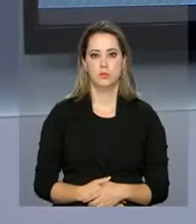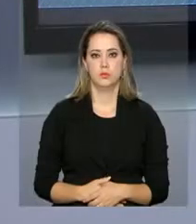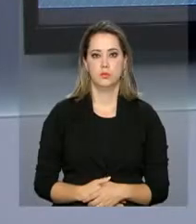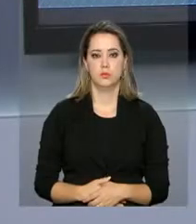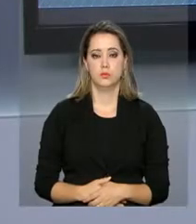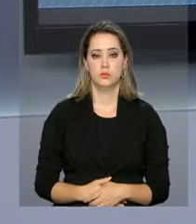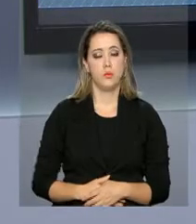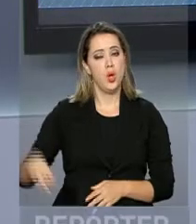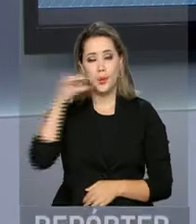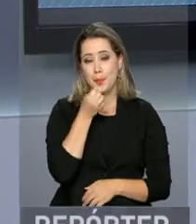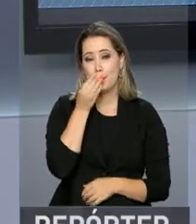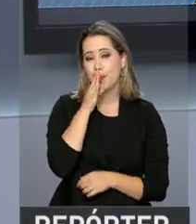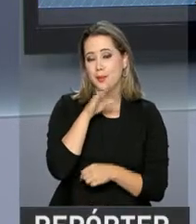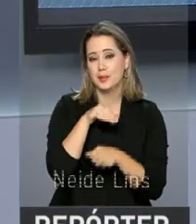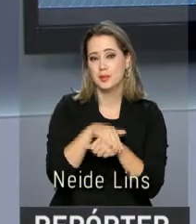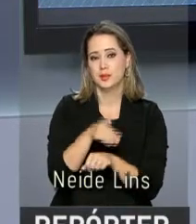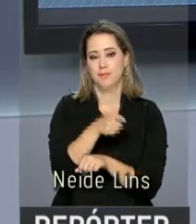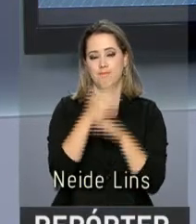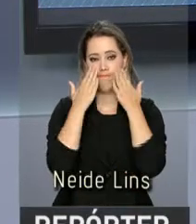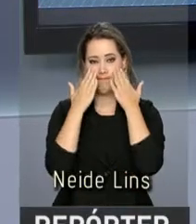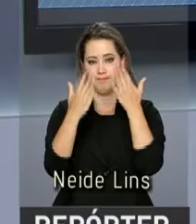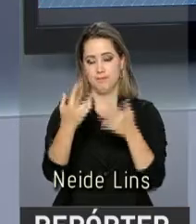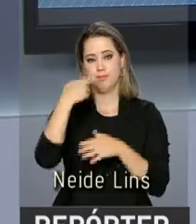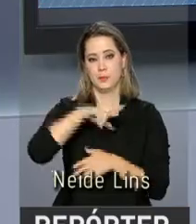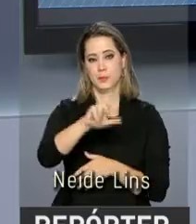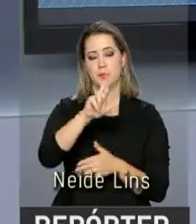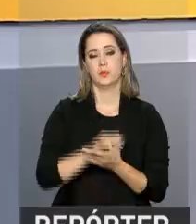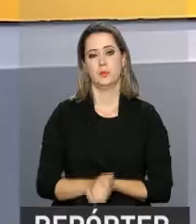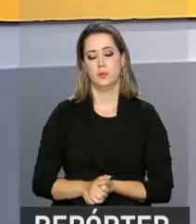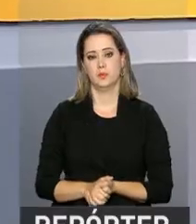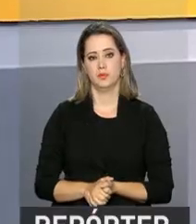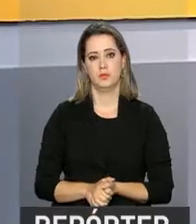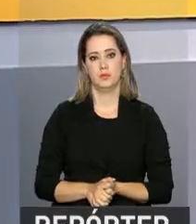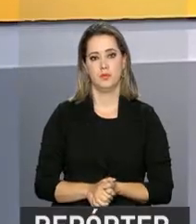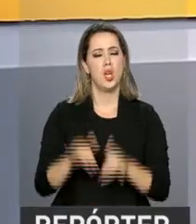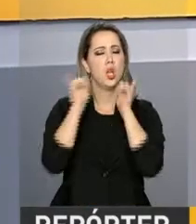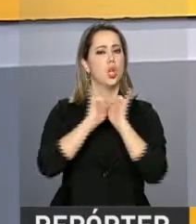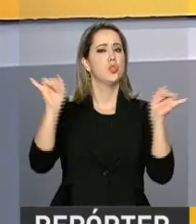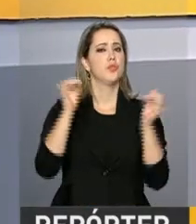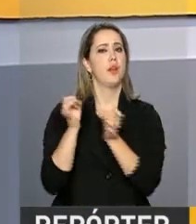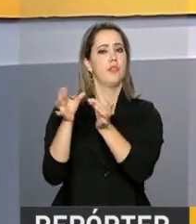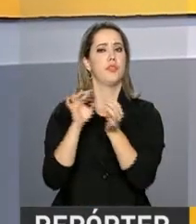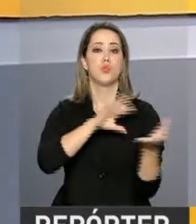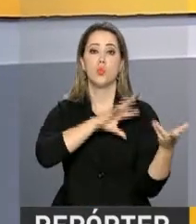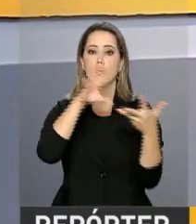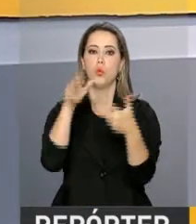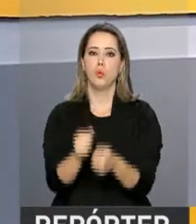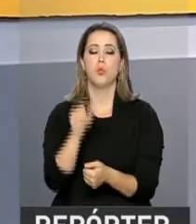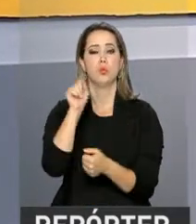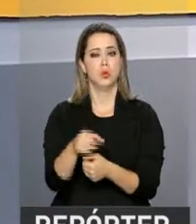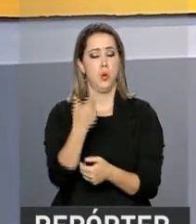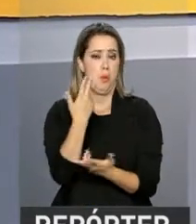olá boa noite no ar mais uma edição do repórter nbr divulgado e vendido no mundo inteiro como um